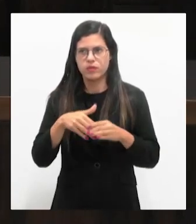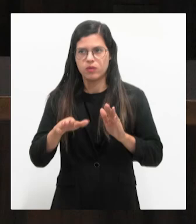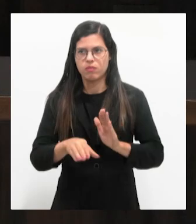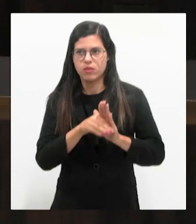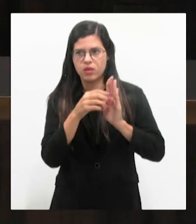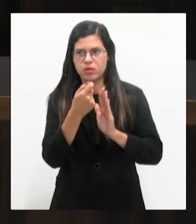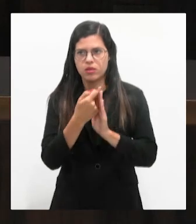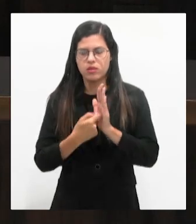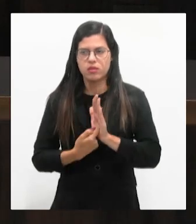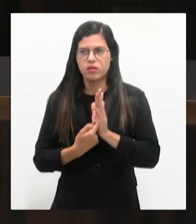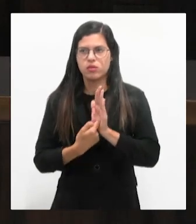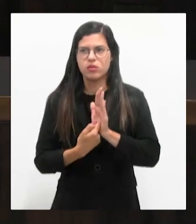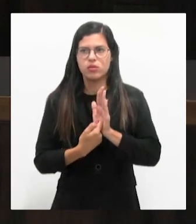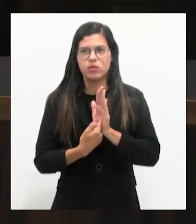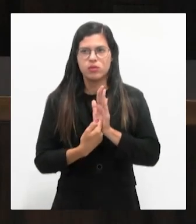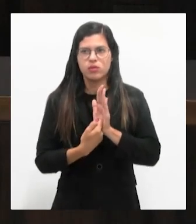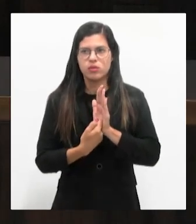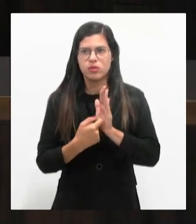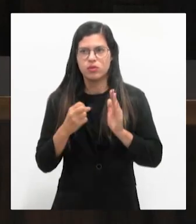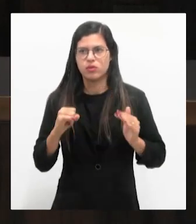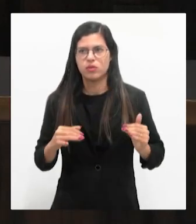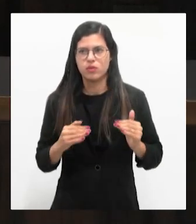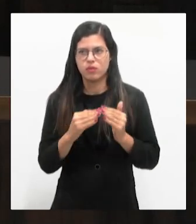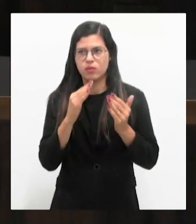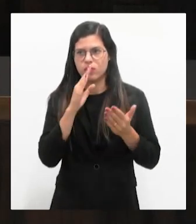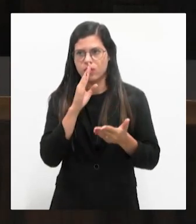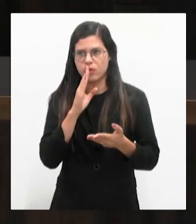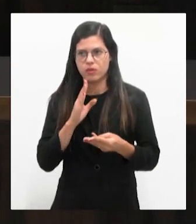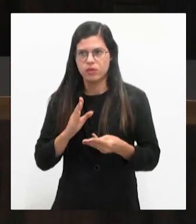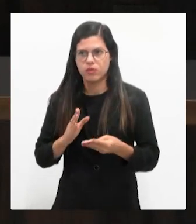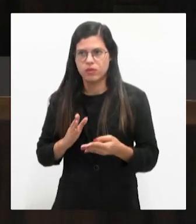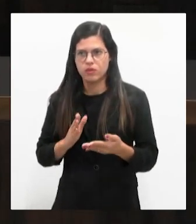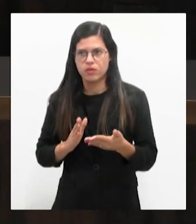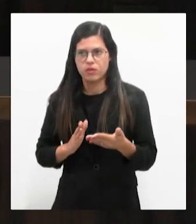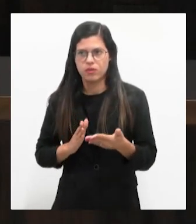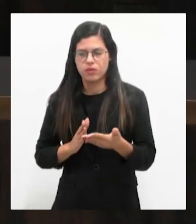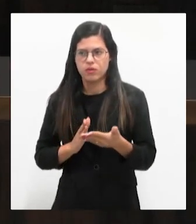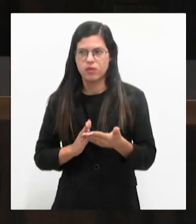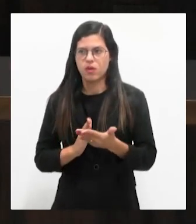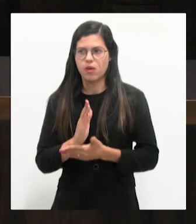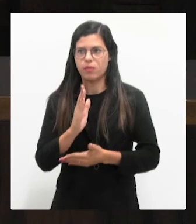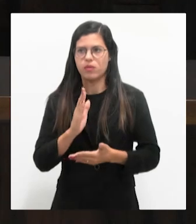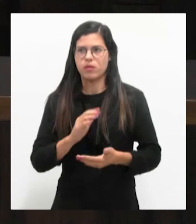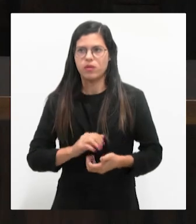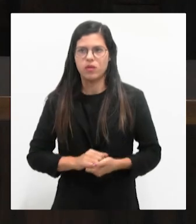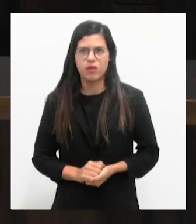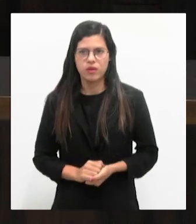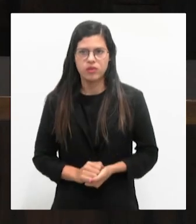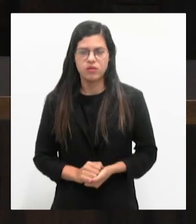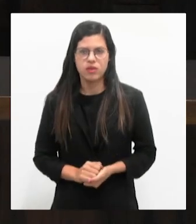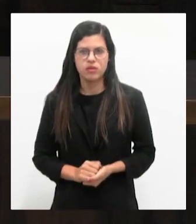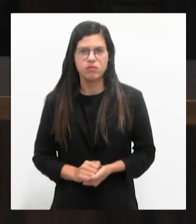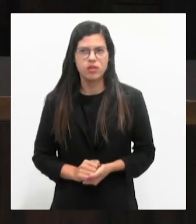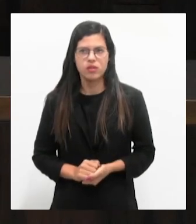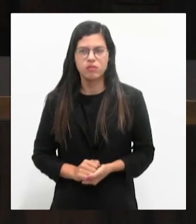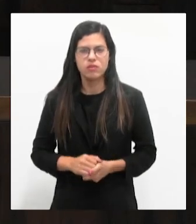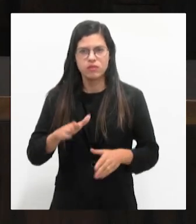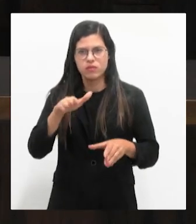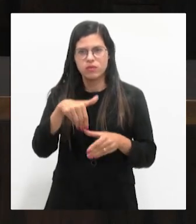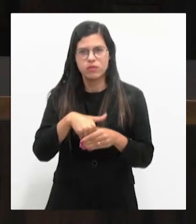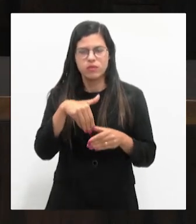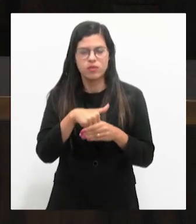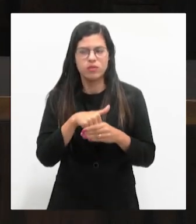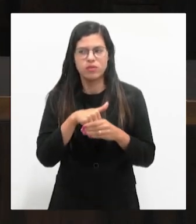de redação. Senhores que aprovam, permaneçam como estão. Aprovado. Em